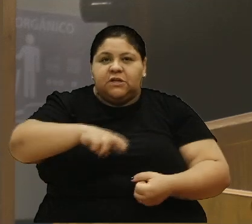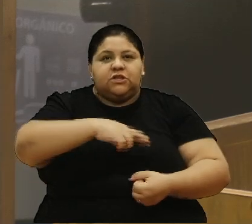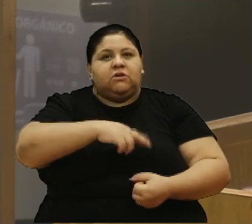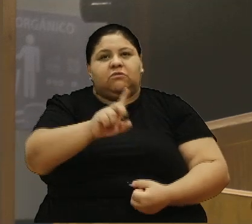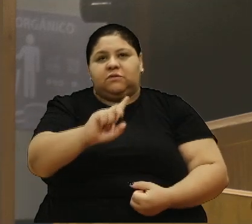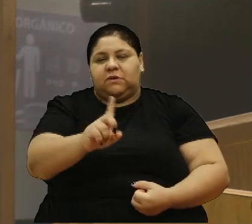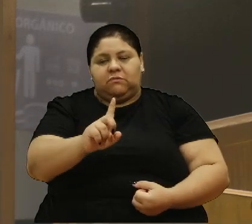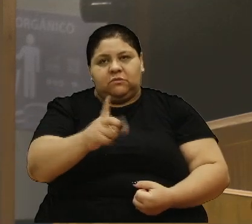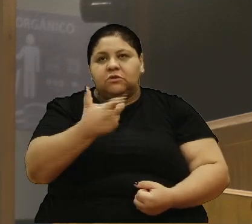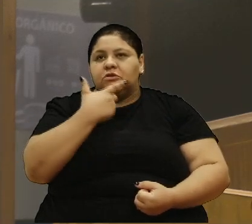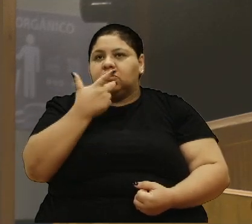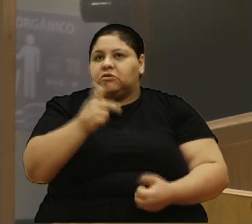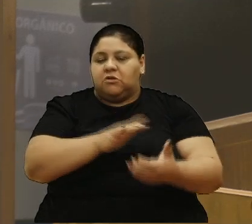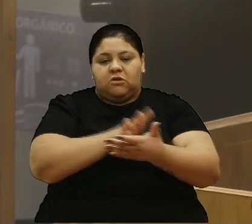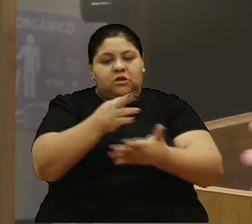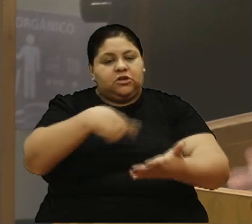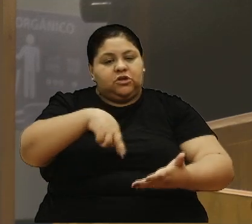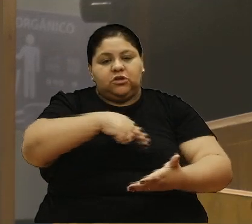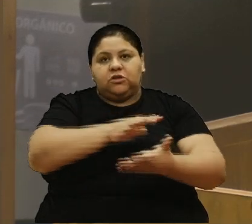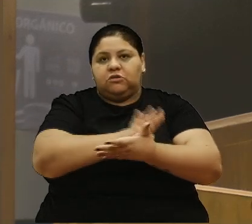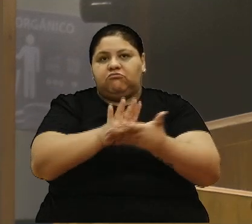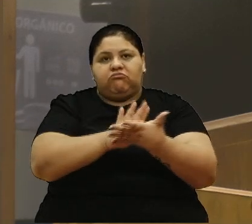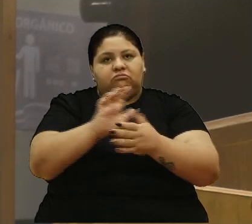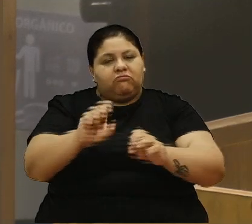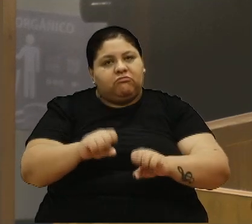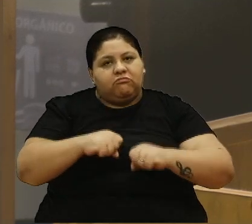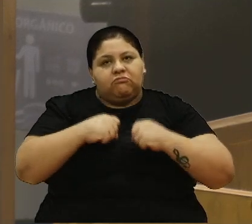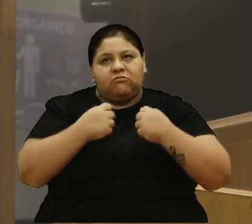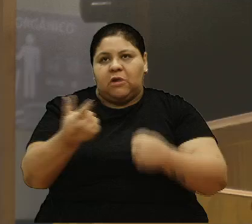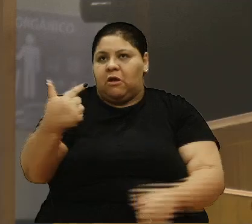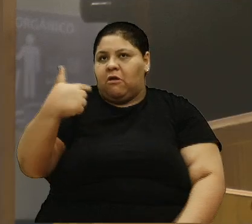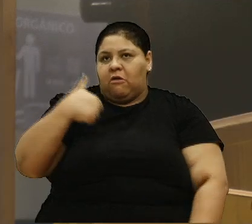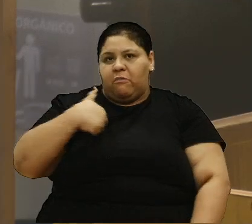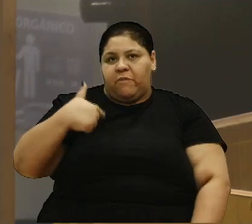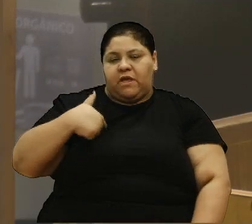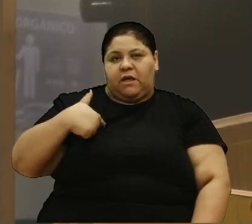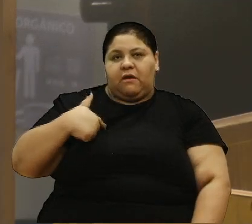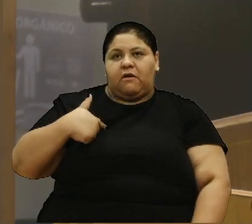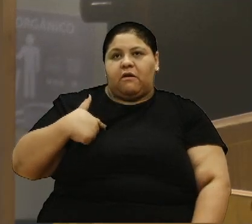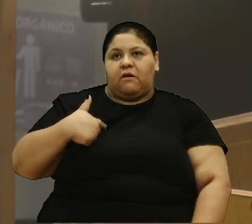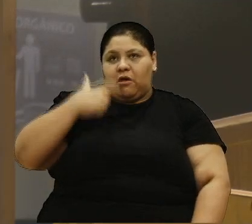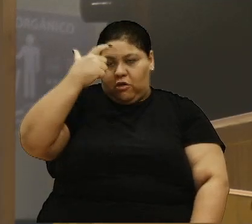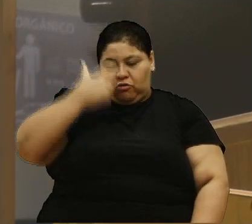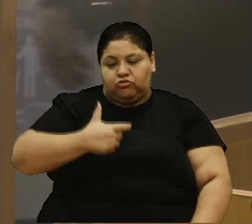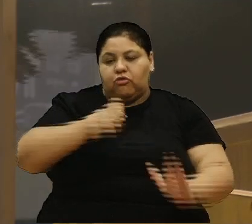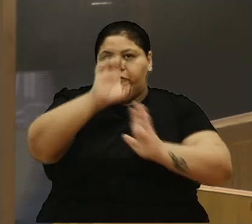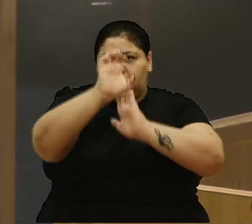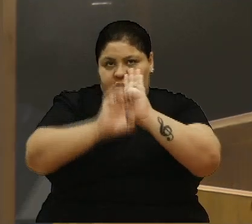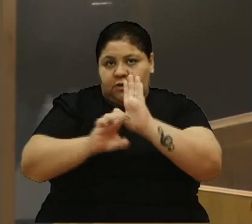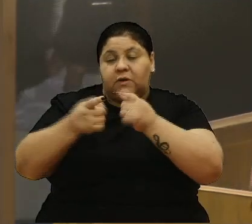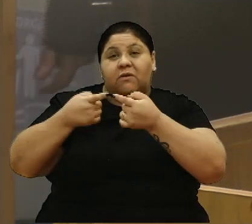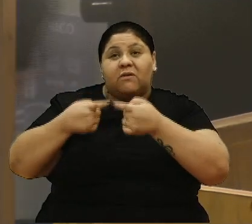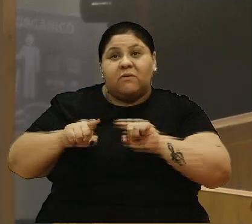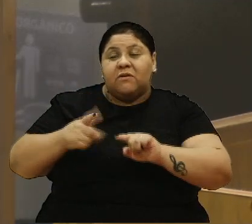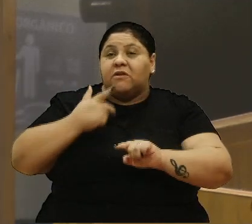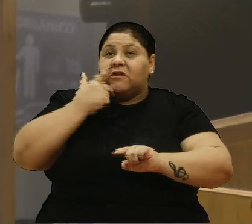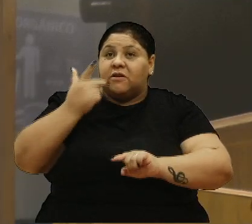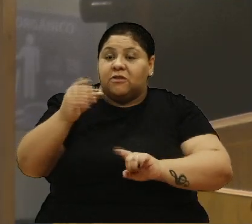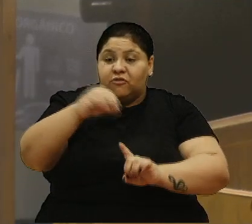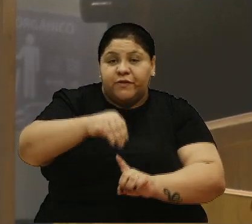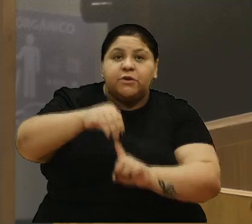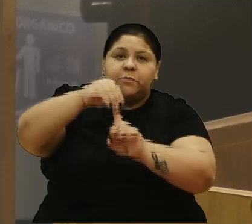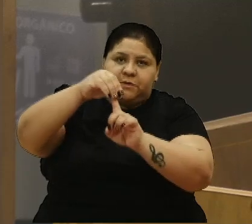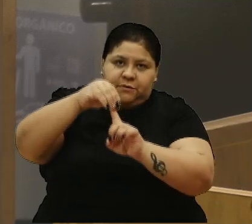Não estou falando de nenhuma religião e nem defendendo a minha, a qual eu sou evangélico, né? Mas sim estou falando de